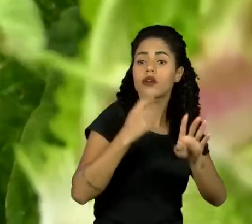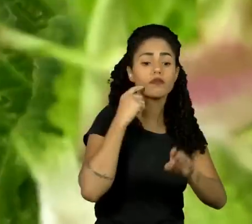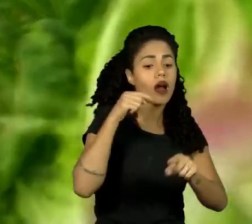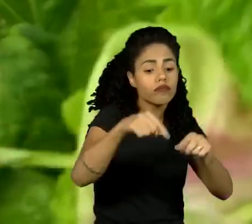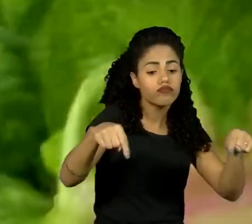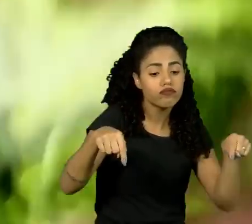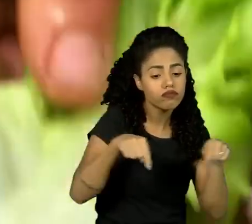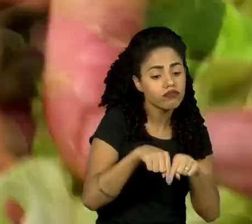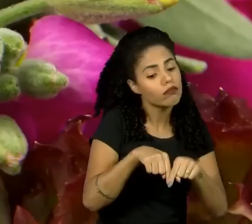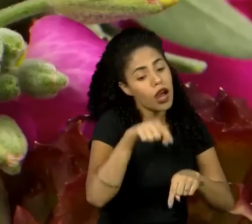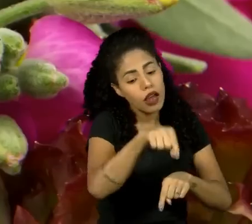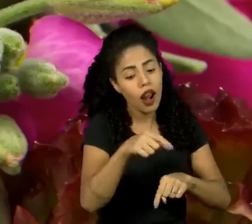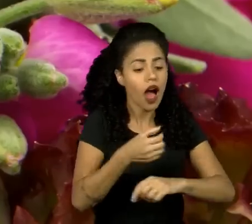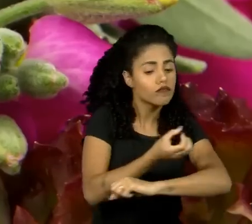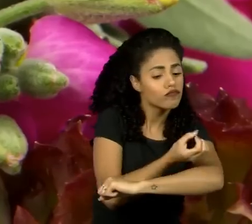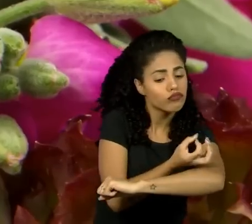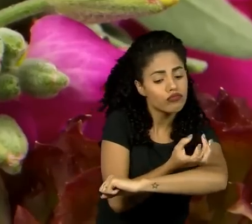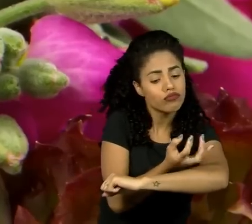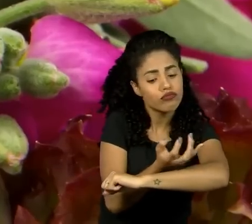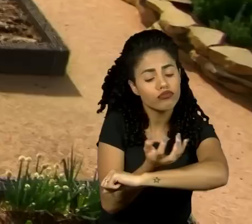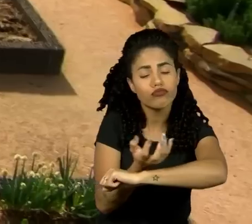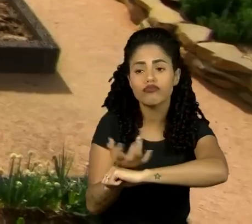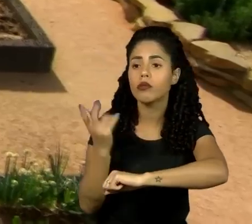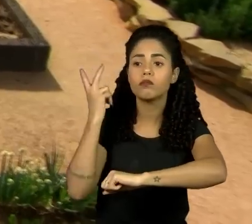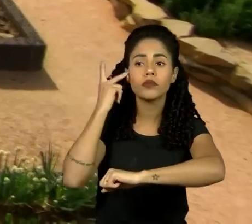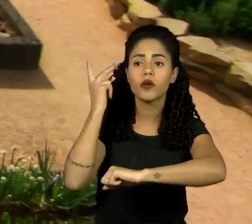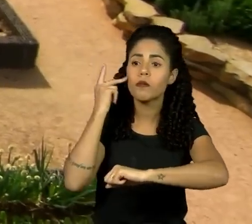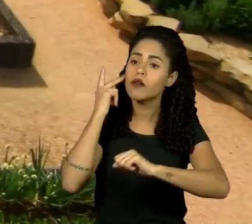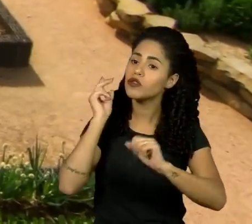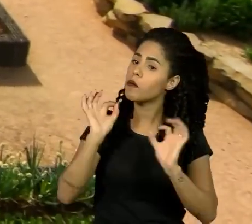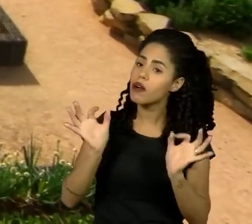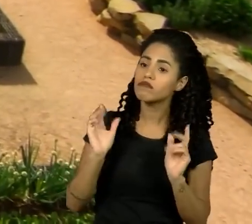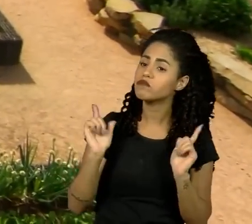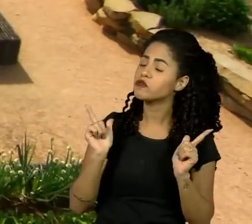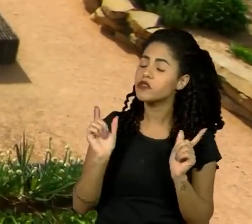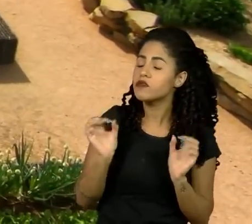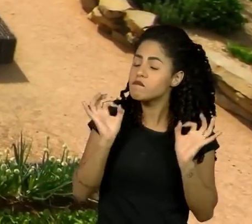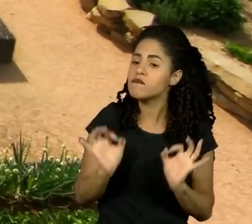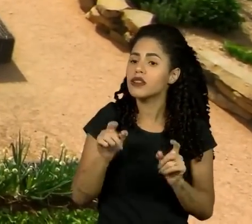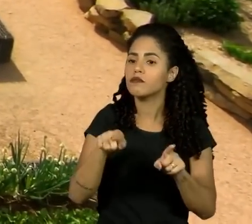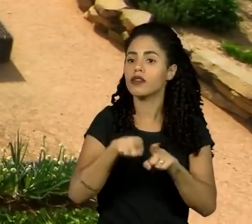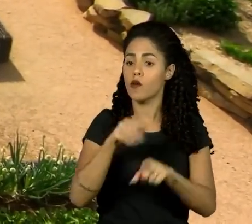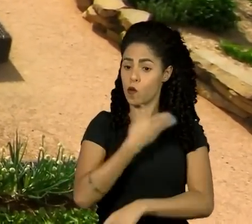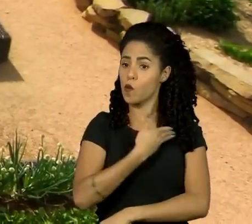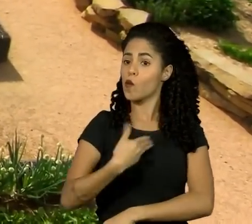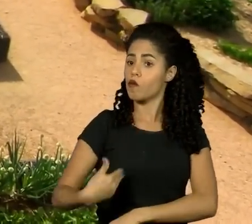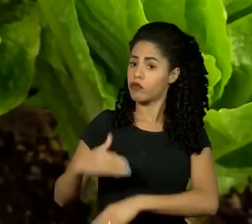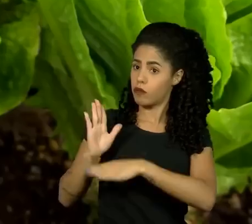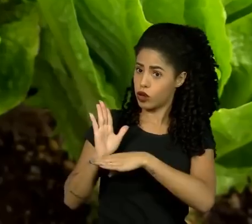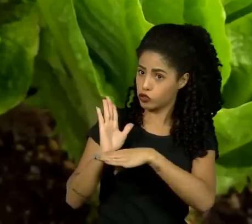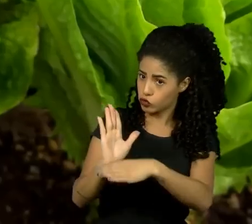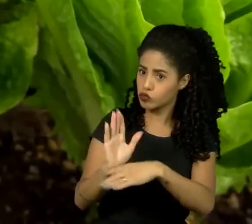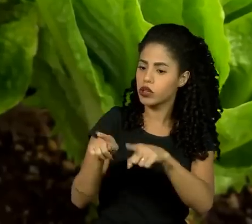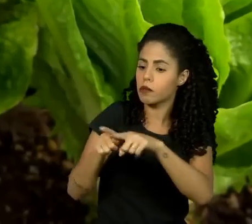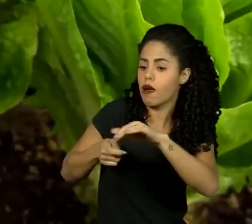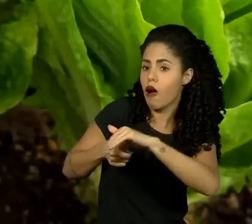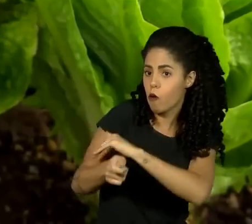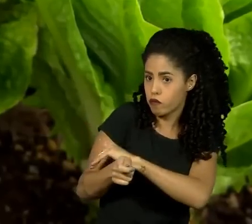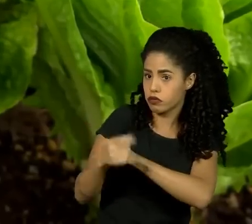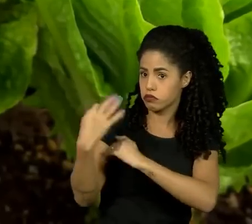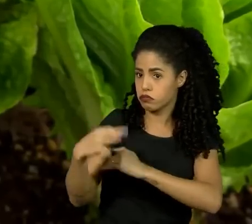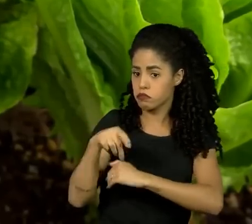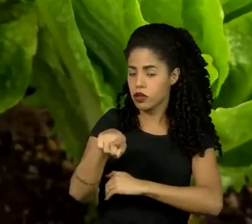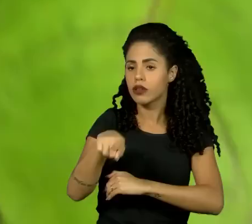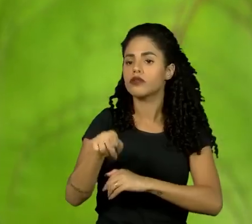pedaço de terra para cultivar aquilo que elas têm interesse. Você tem o governo financiando, por